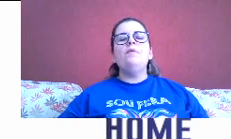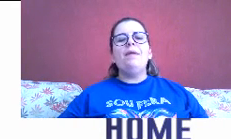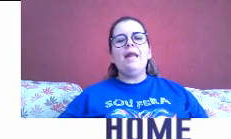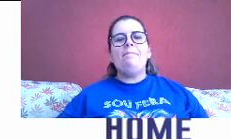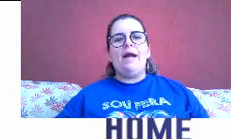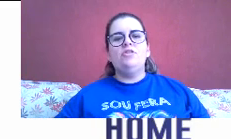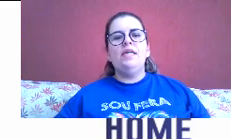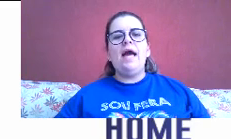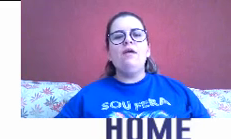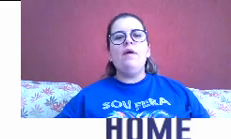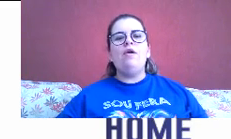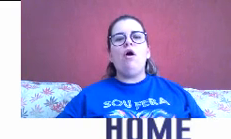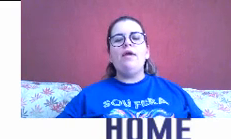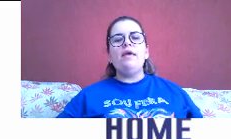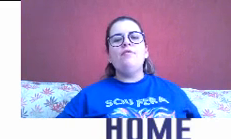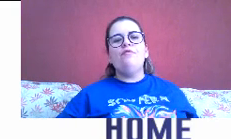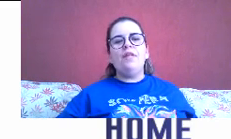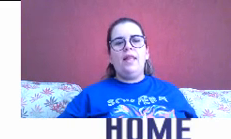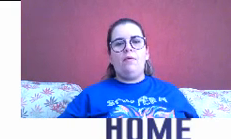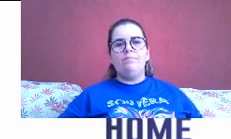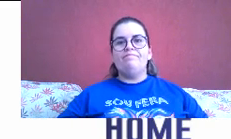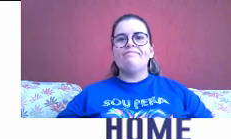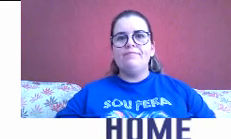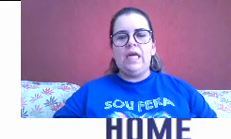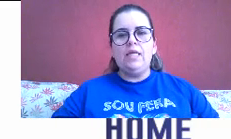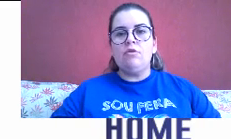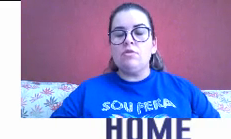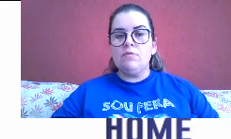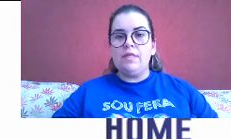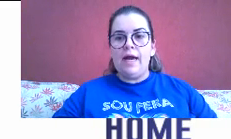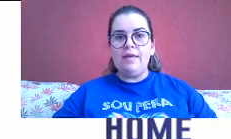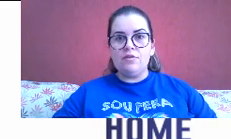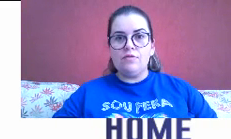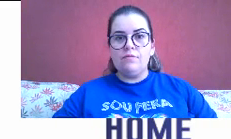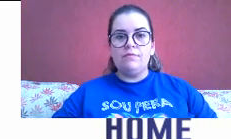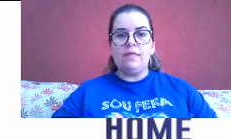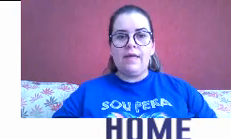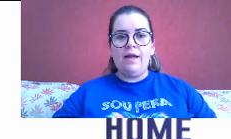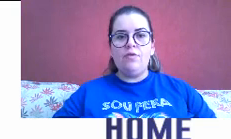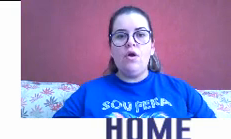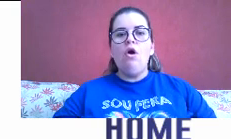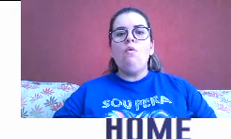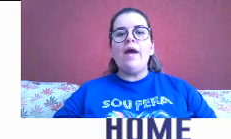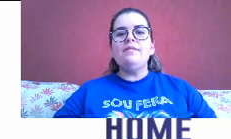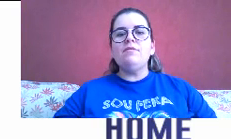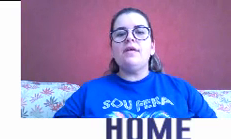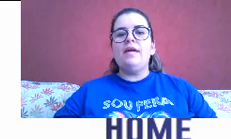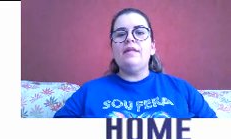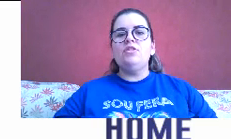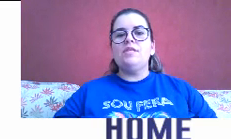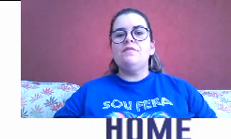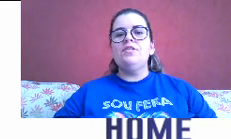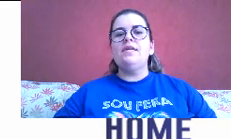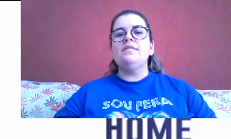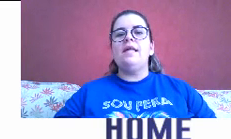então primeira parte criar o herói e o Vilão Então nós vamos criar isso tá certo Quais são as